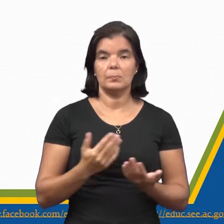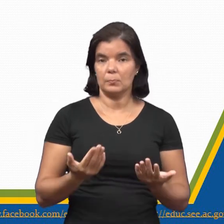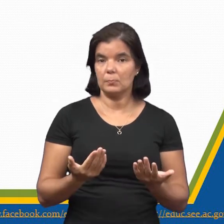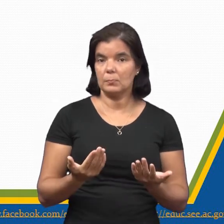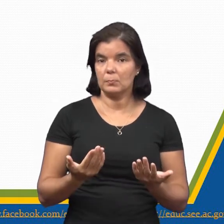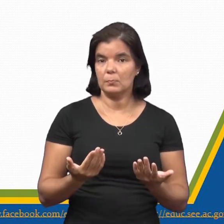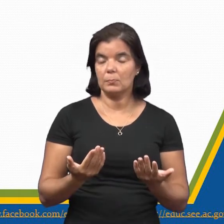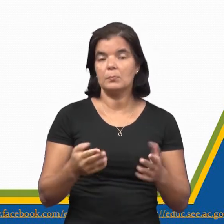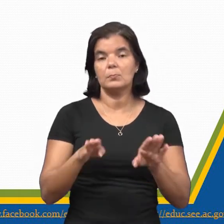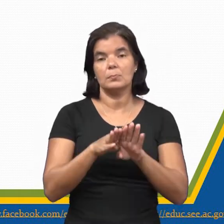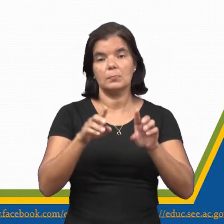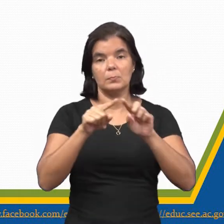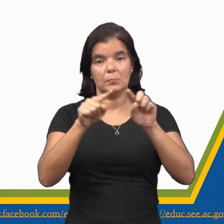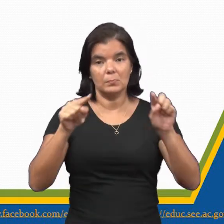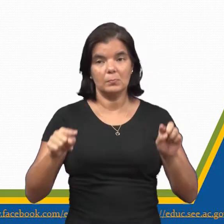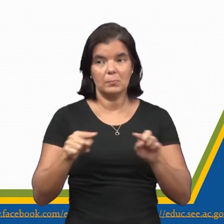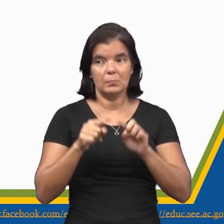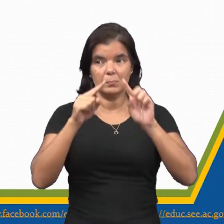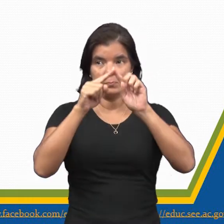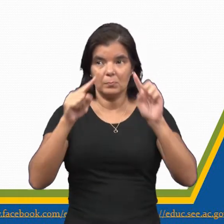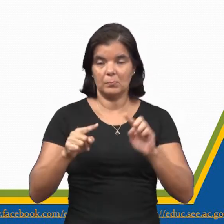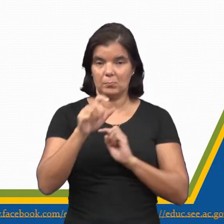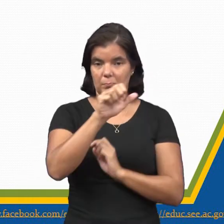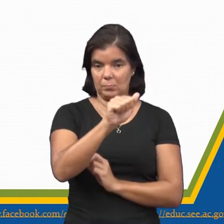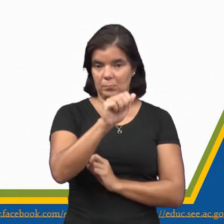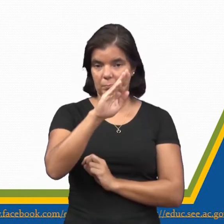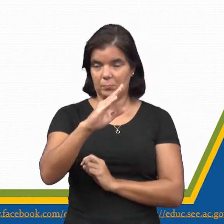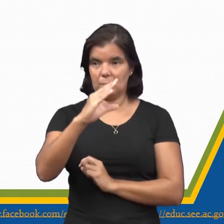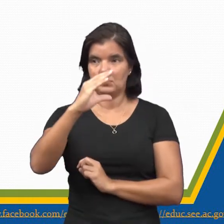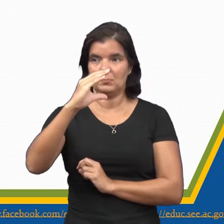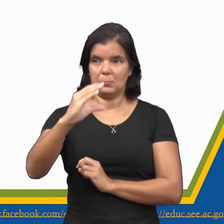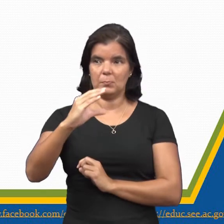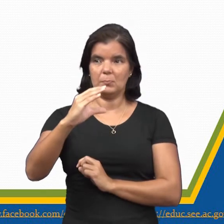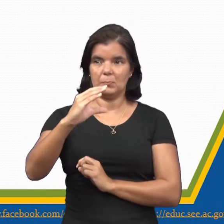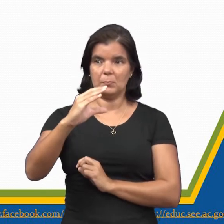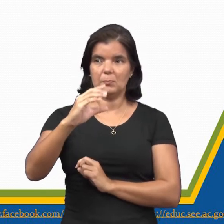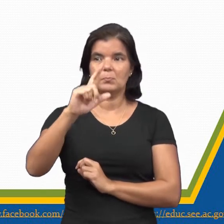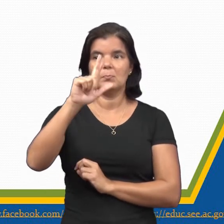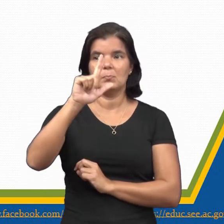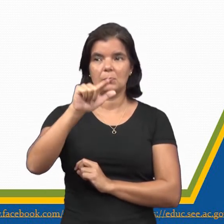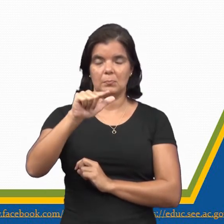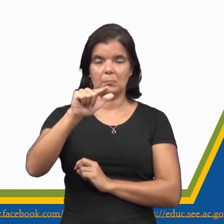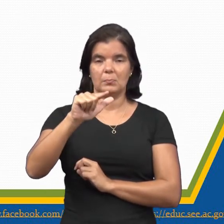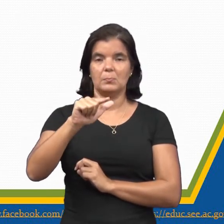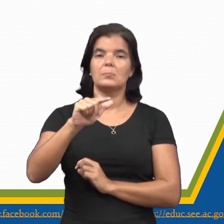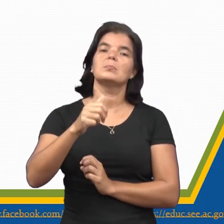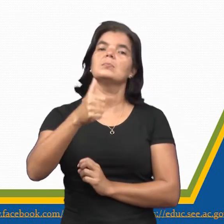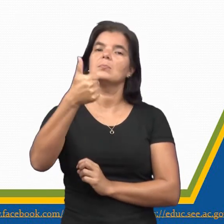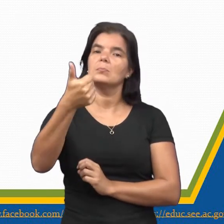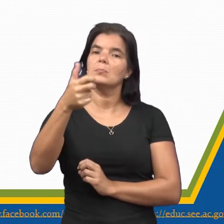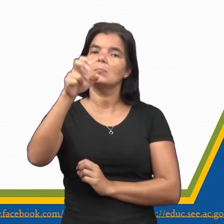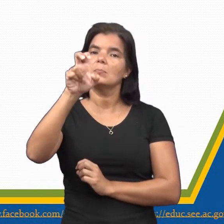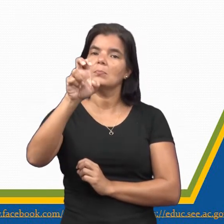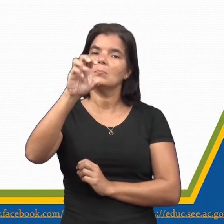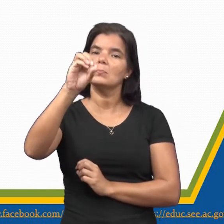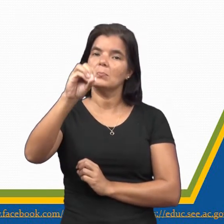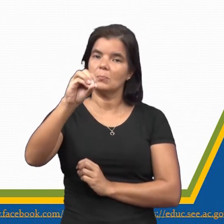Logo, a área do triângulo ABC, retângulo em B em questão, é de